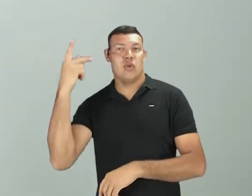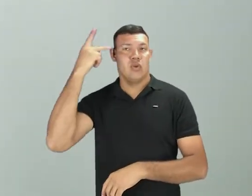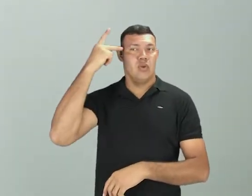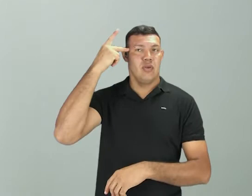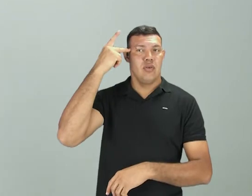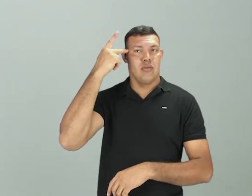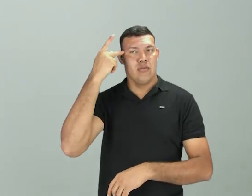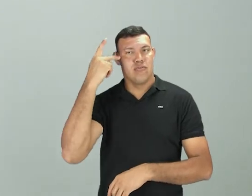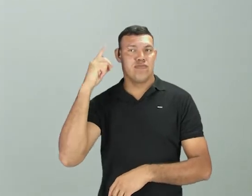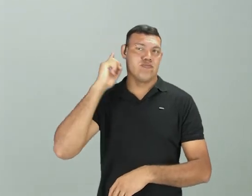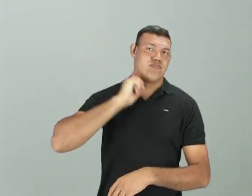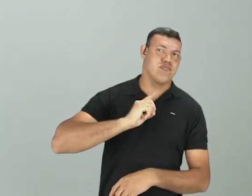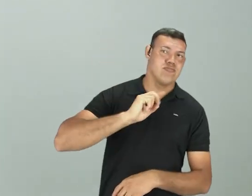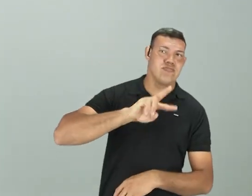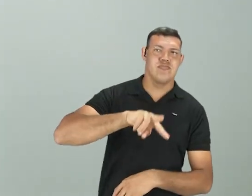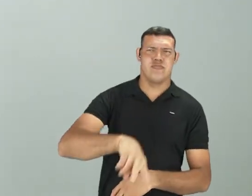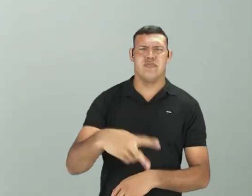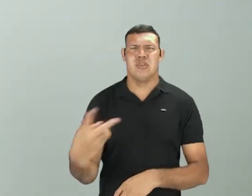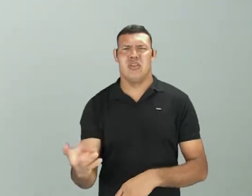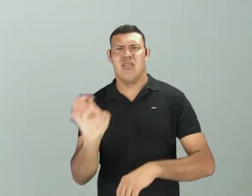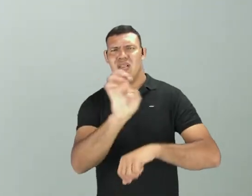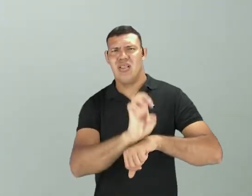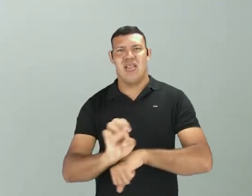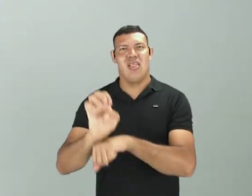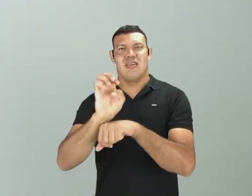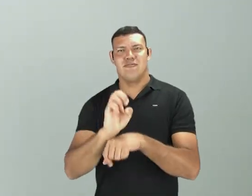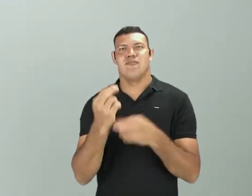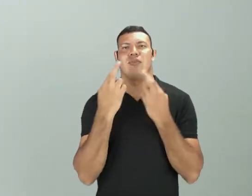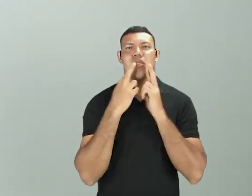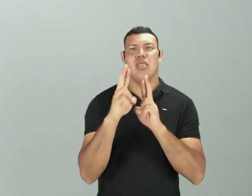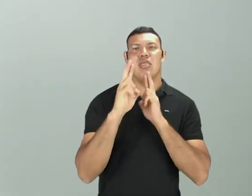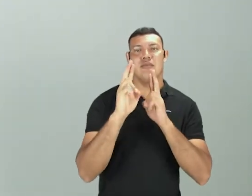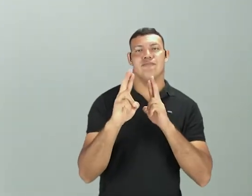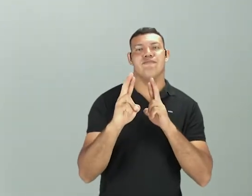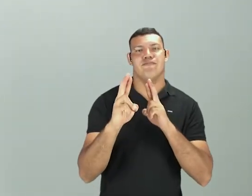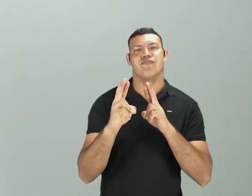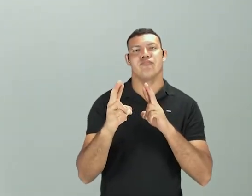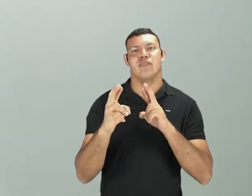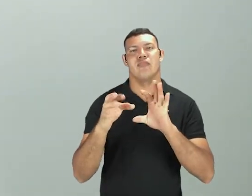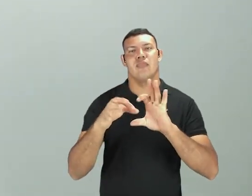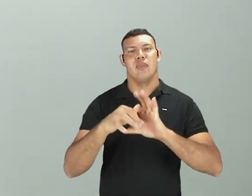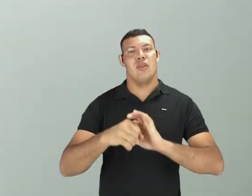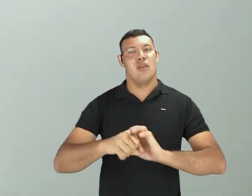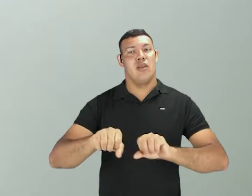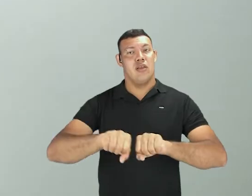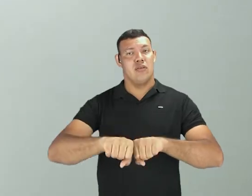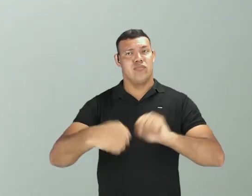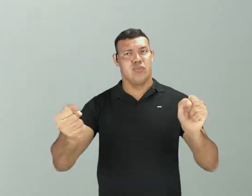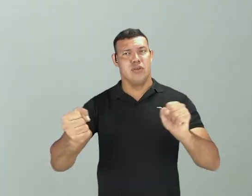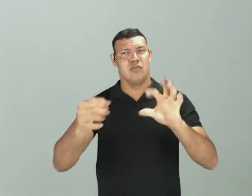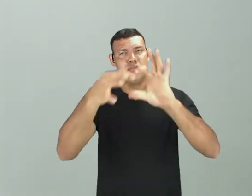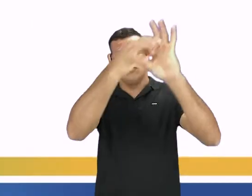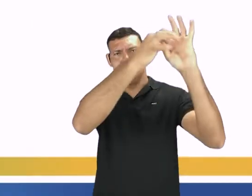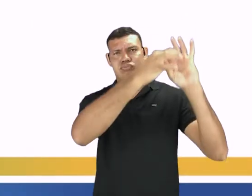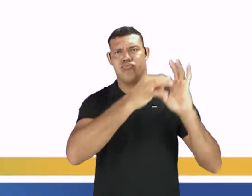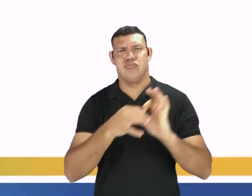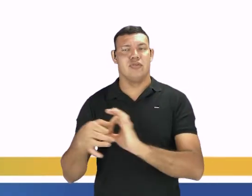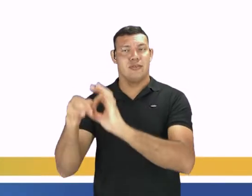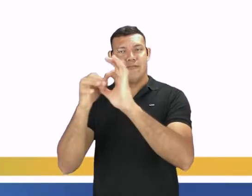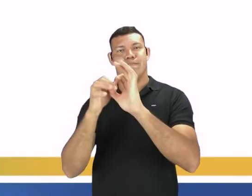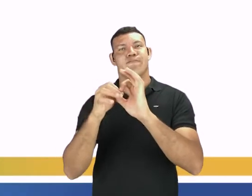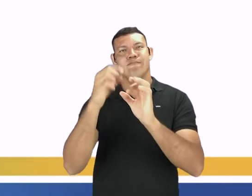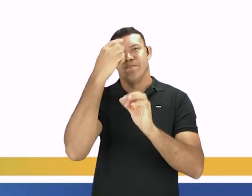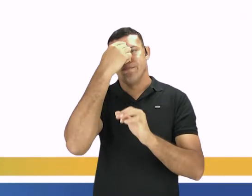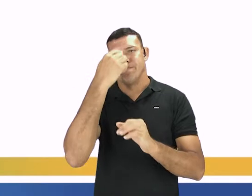Gerais. E os outros estados, eles vão questionar, né? Até que depois a gente tem a quebra aí desse ciclo. E aí a gente tem um desenhozinho,